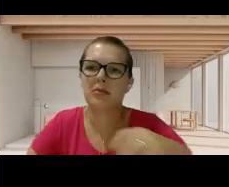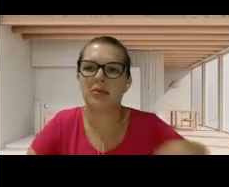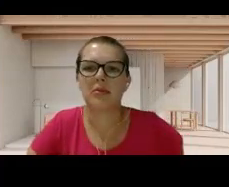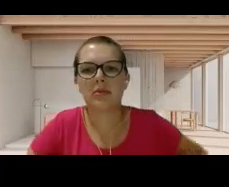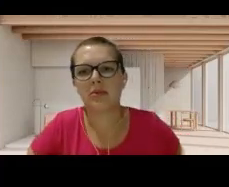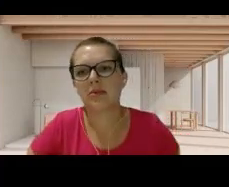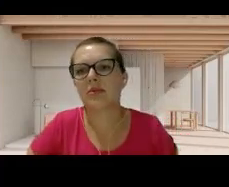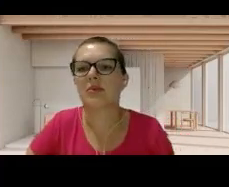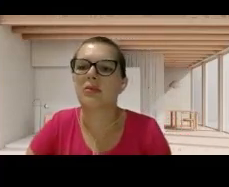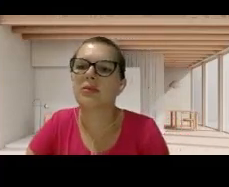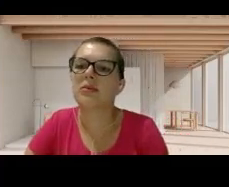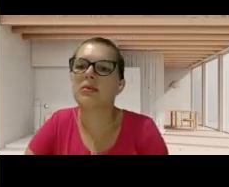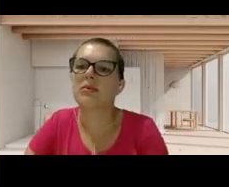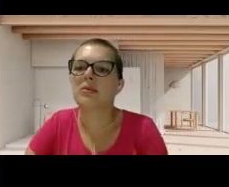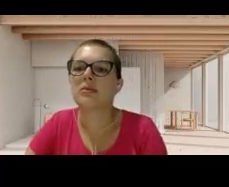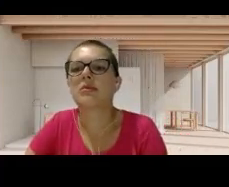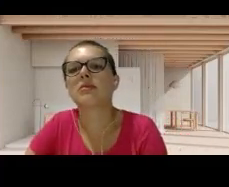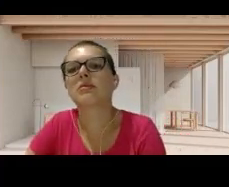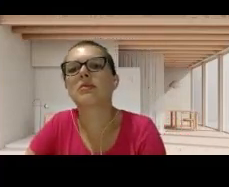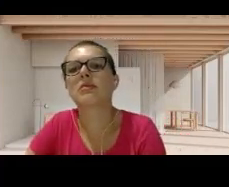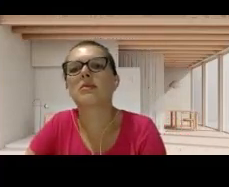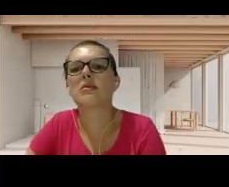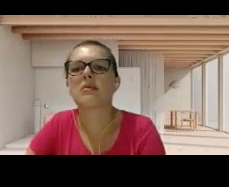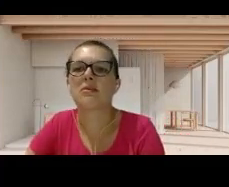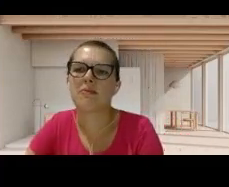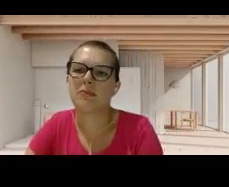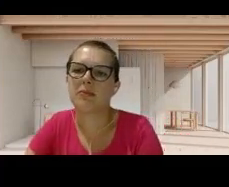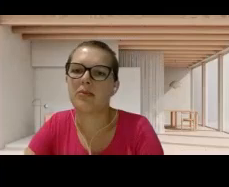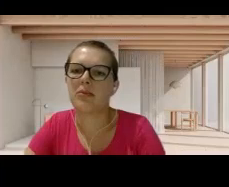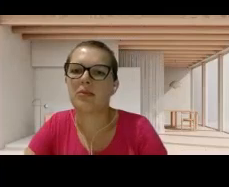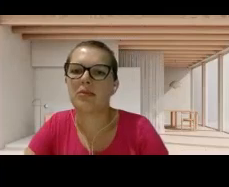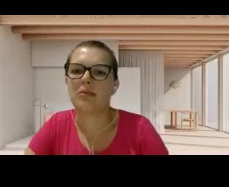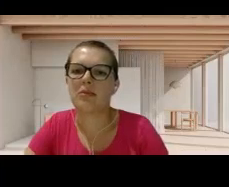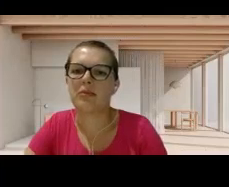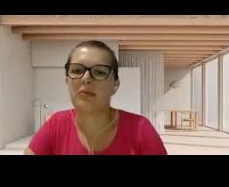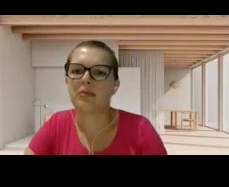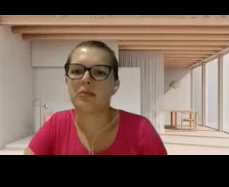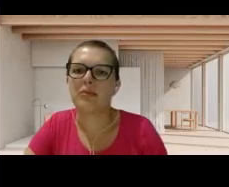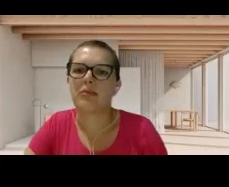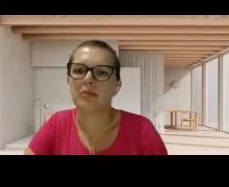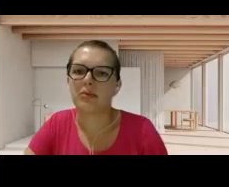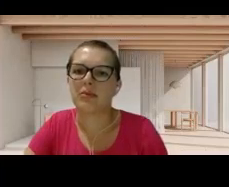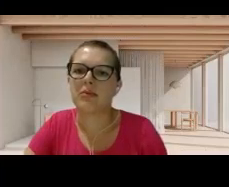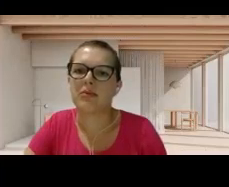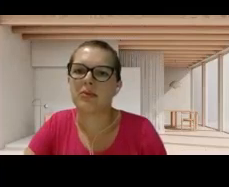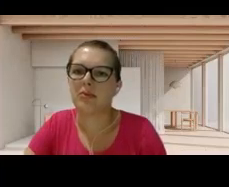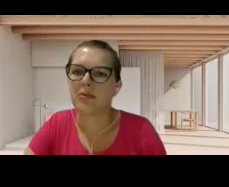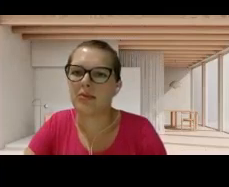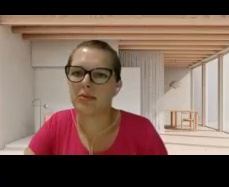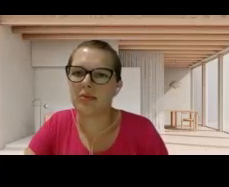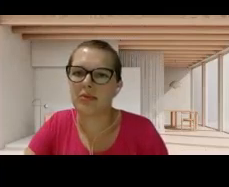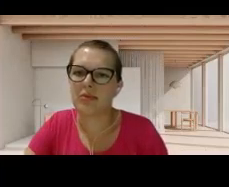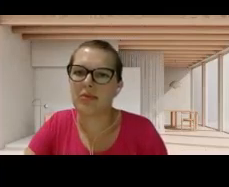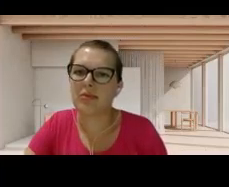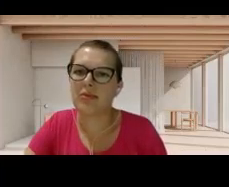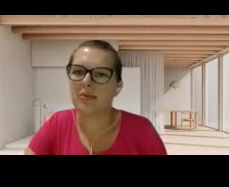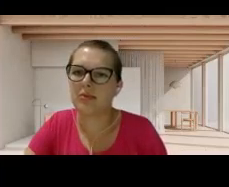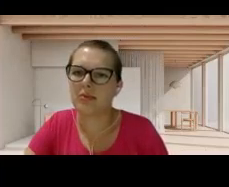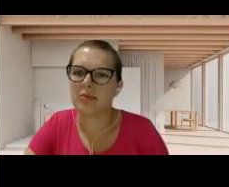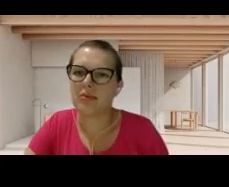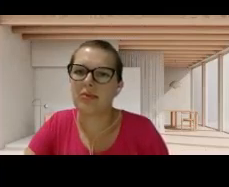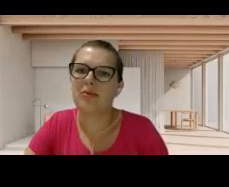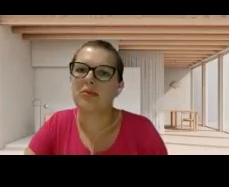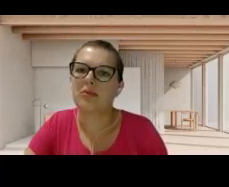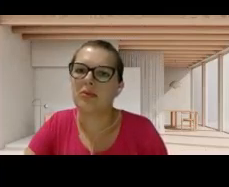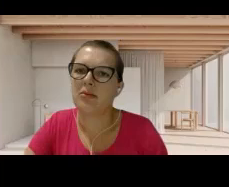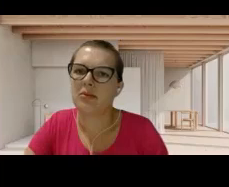porte da usina. Pra você ter ideia, Itaipu, a altura da barragem é 100 metros. E considerando o tamanho